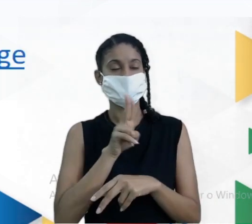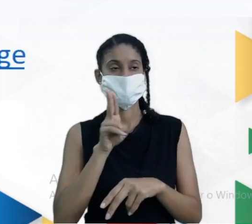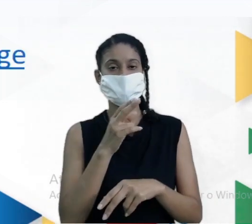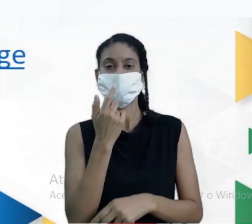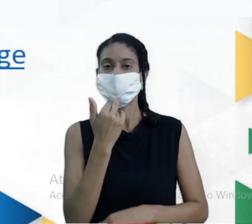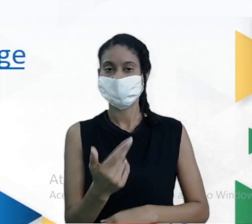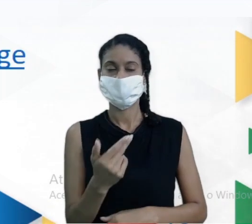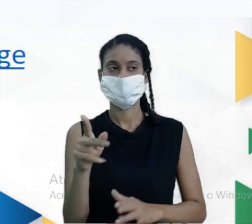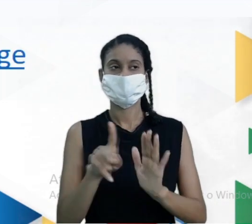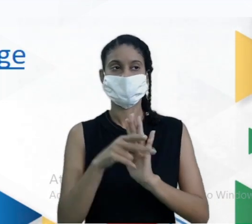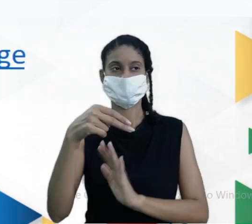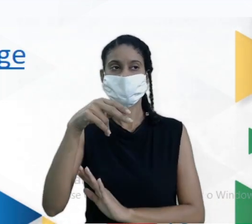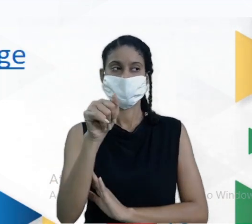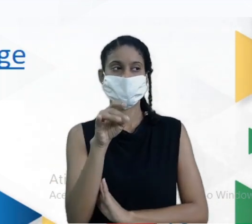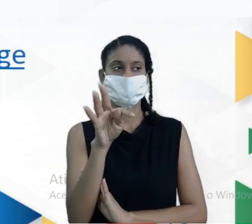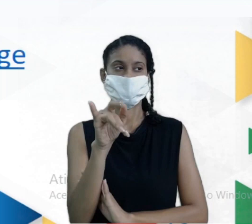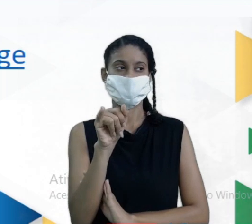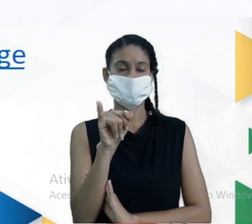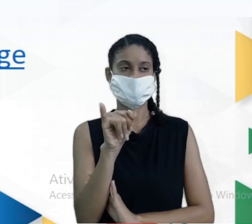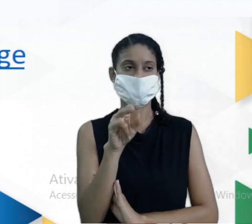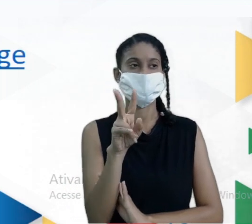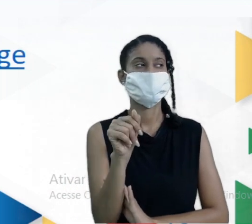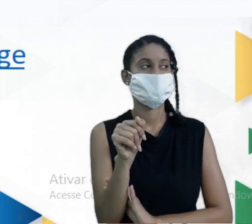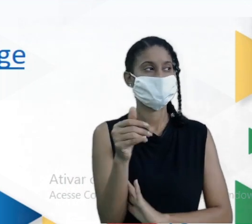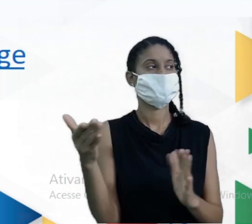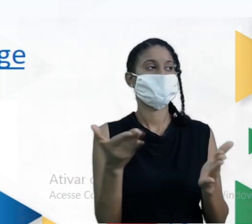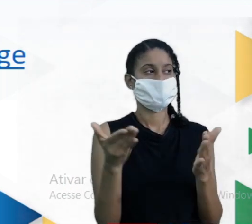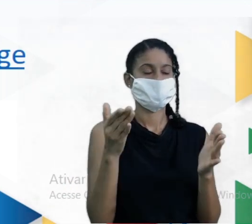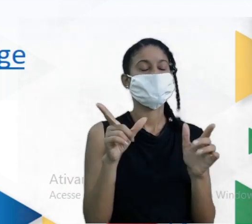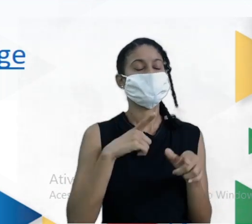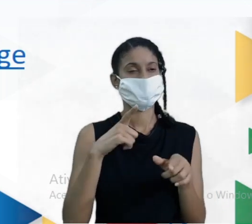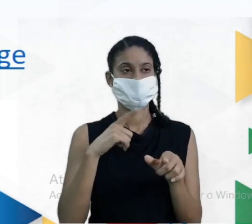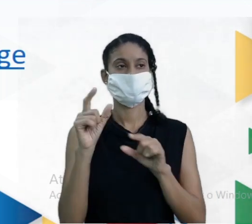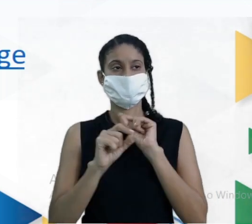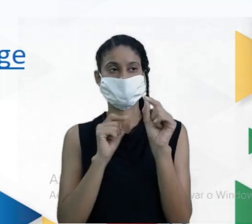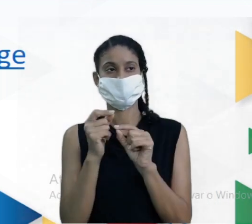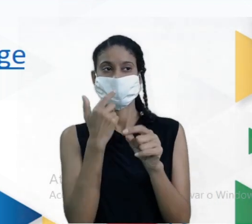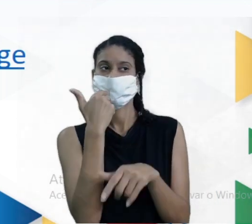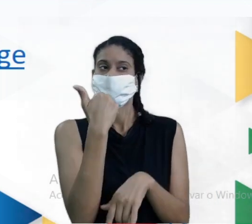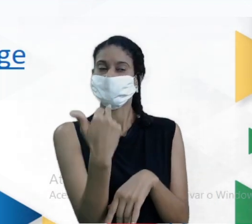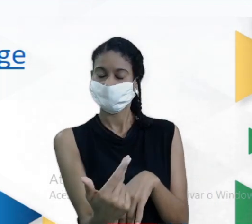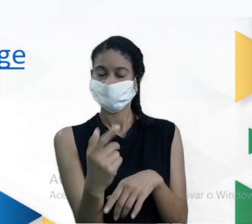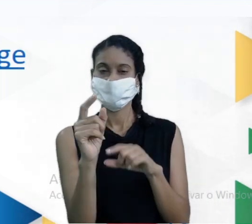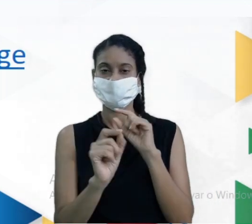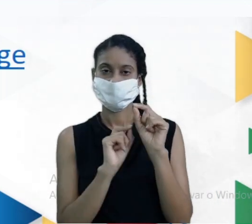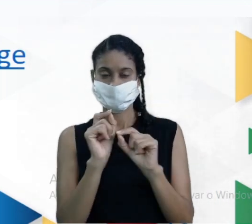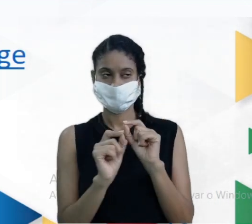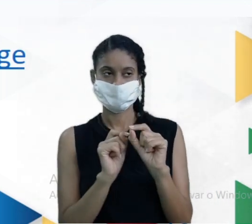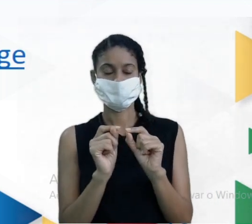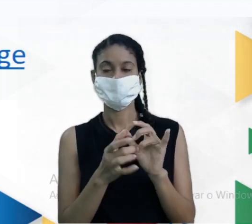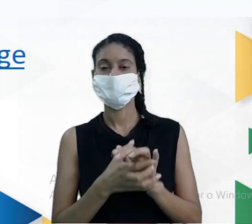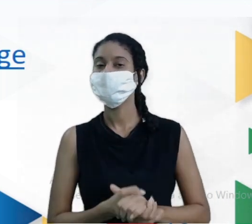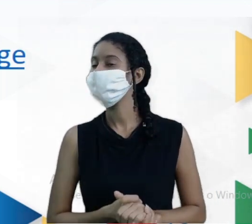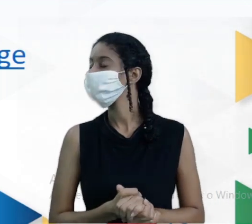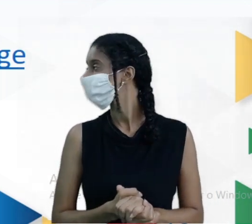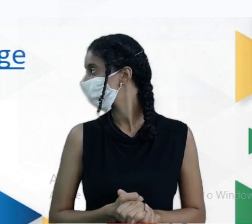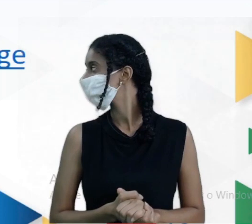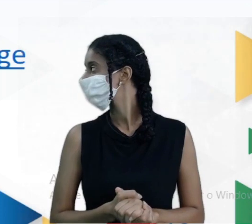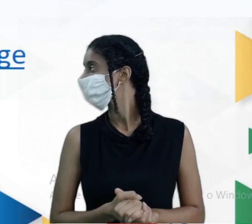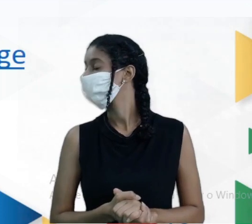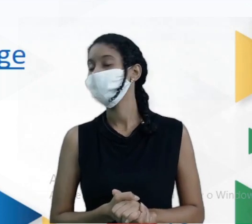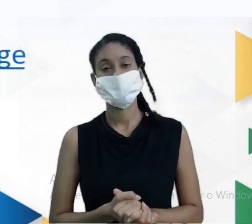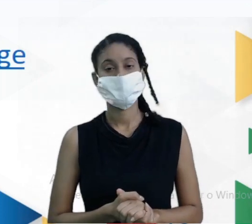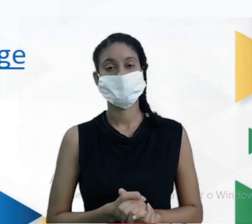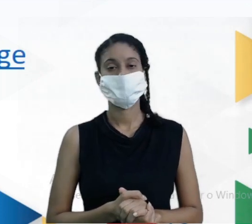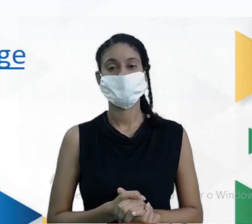língua nativa. E aí tem English language as a second language. O inglês, então,